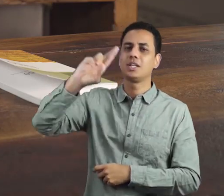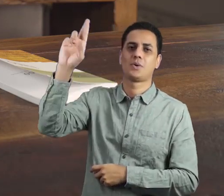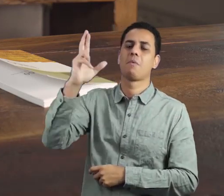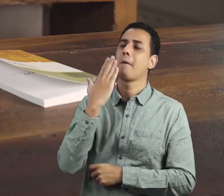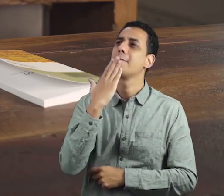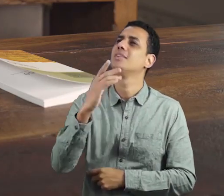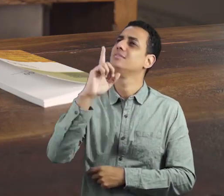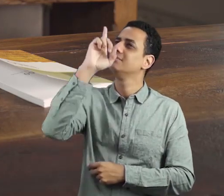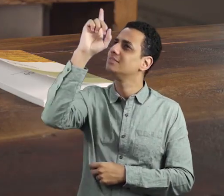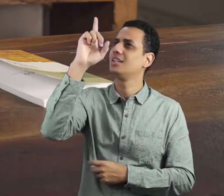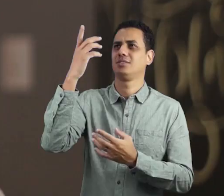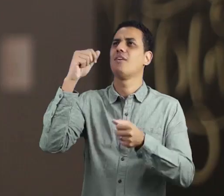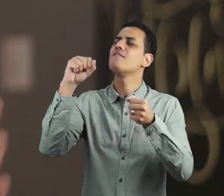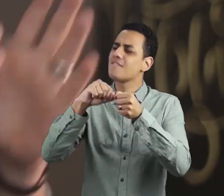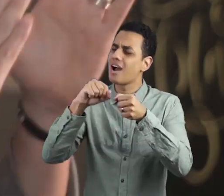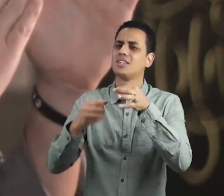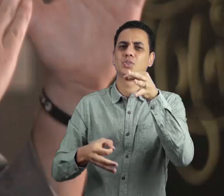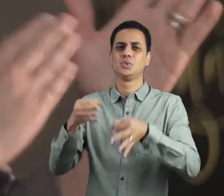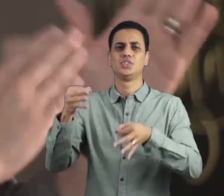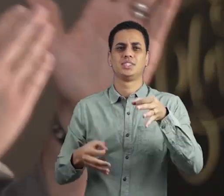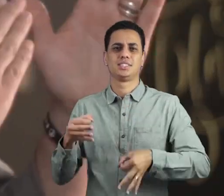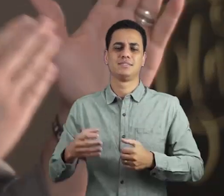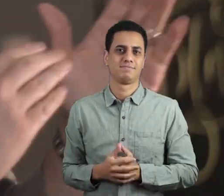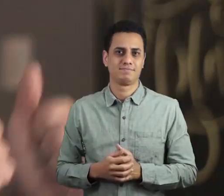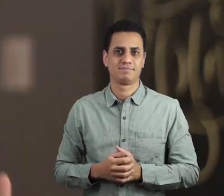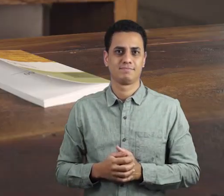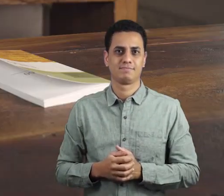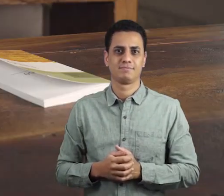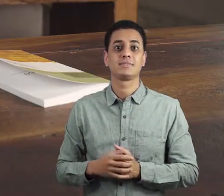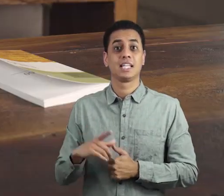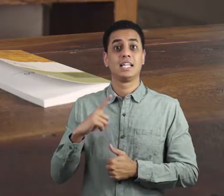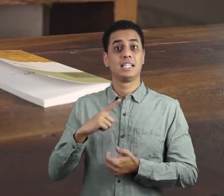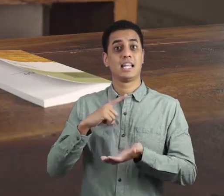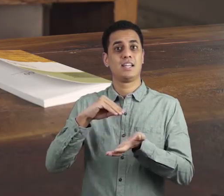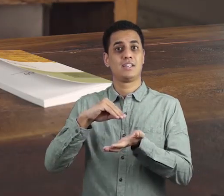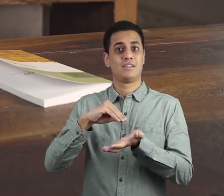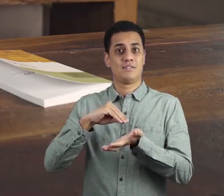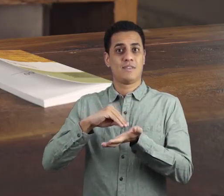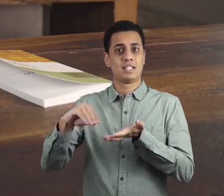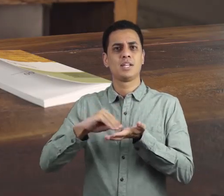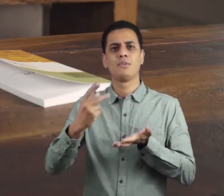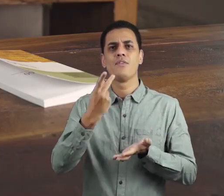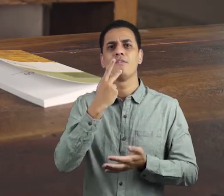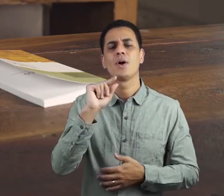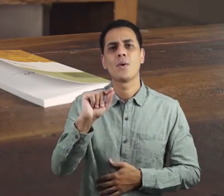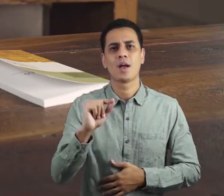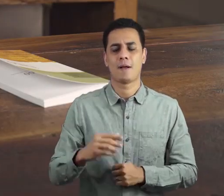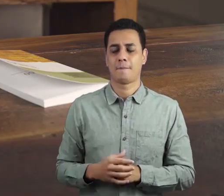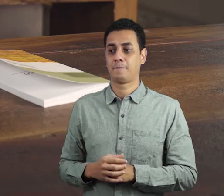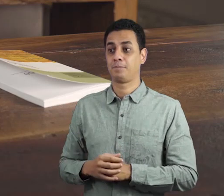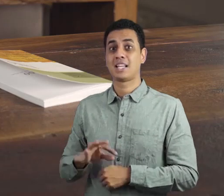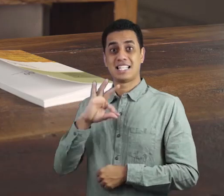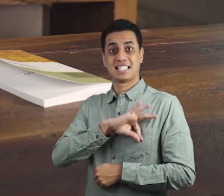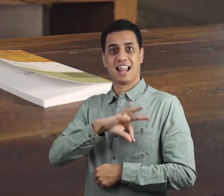empregador. Interessante demais. Isso aqui é uma referência lá ao princípio, a quando Caim mata Abel e Deus vai exortar e